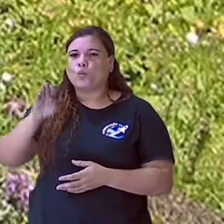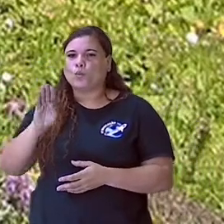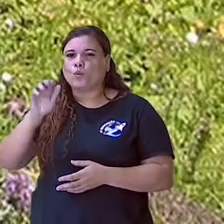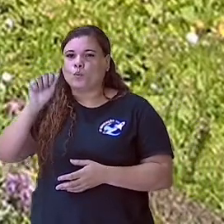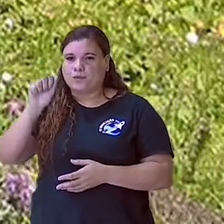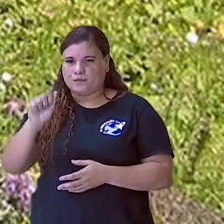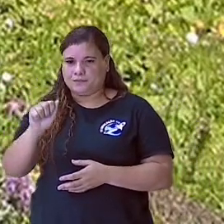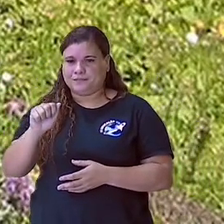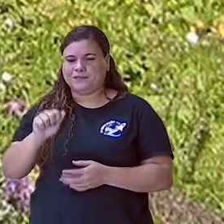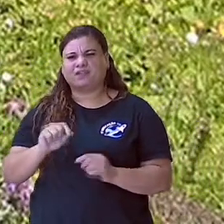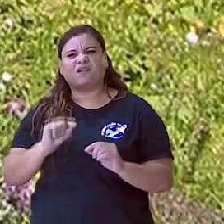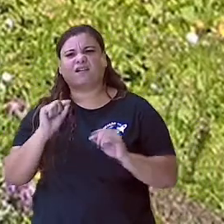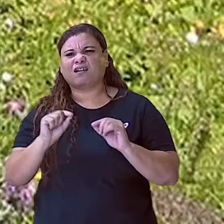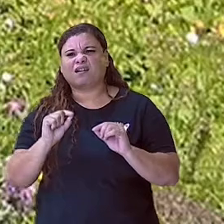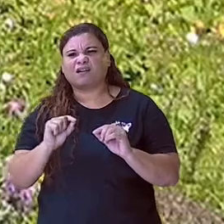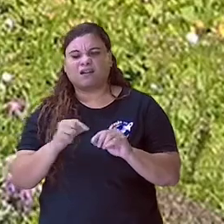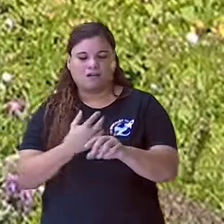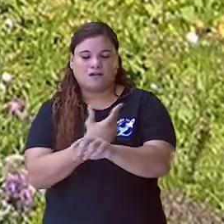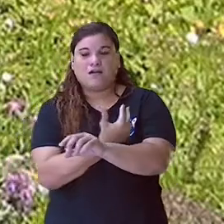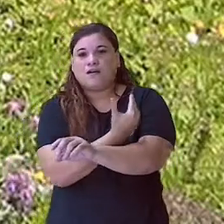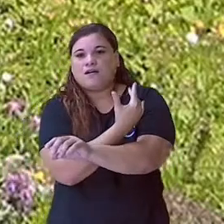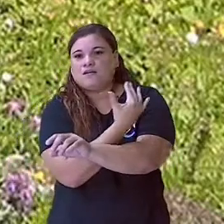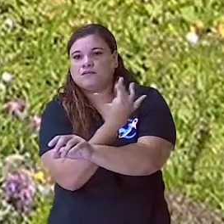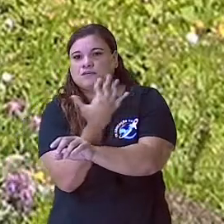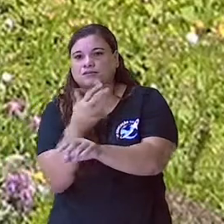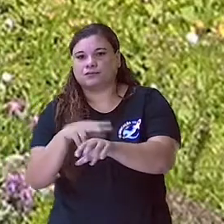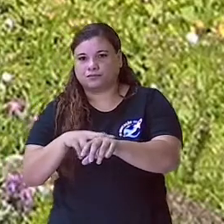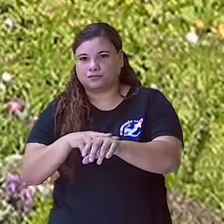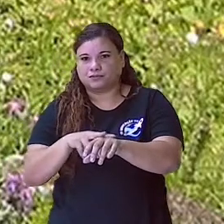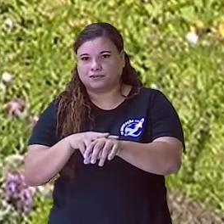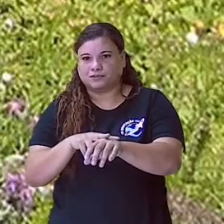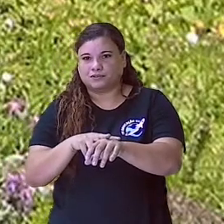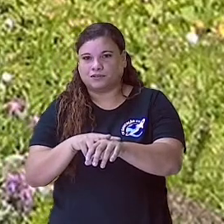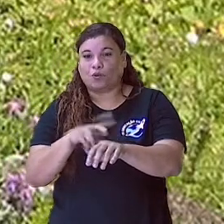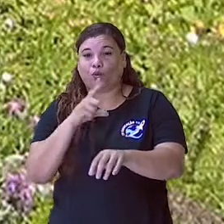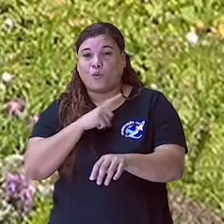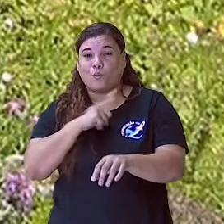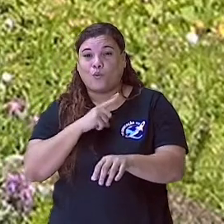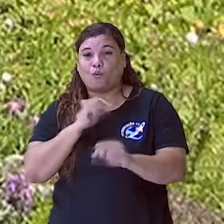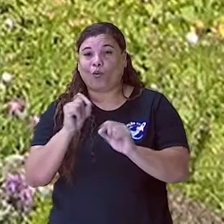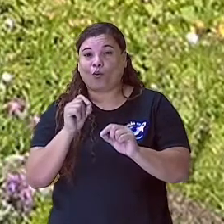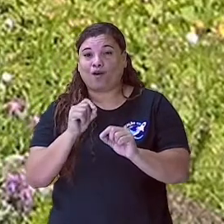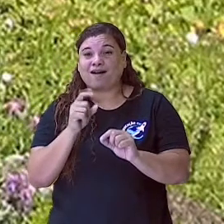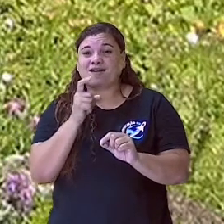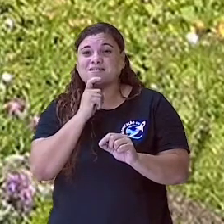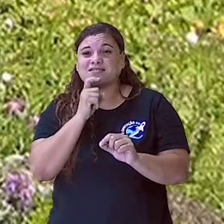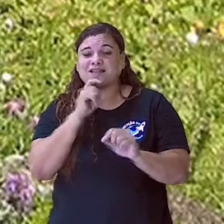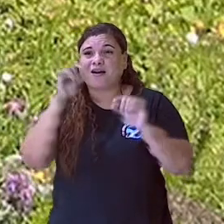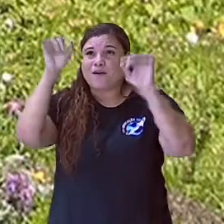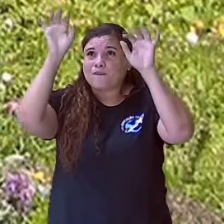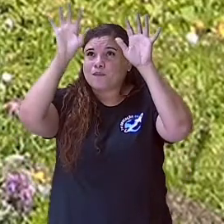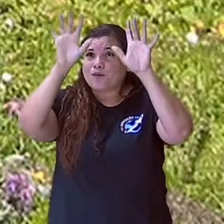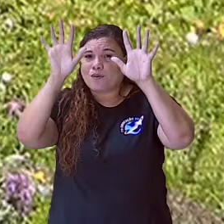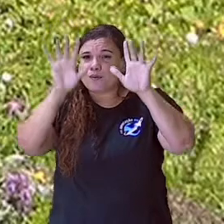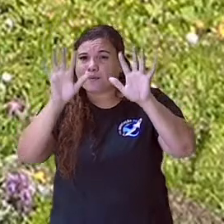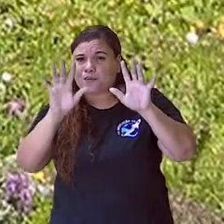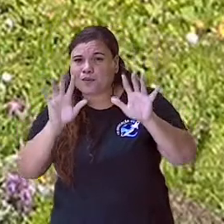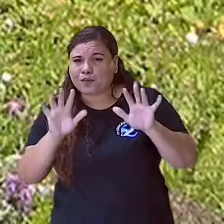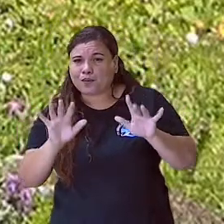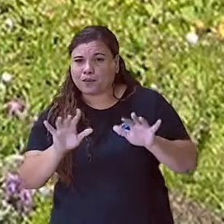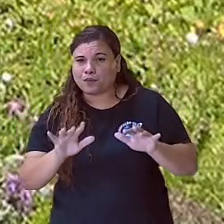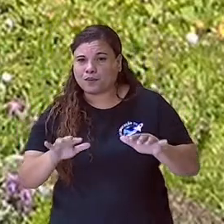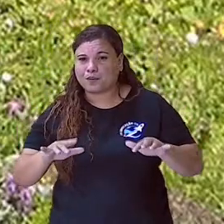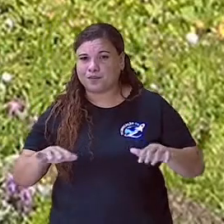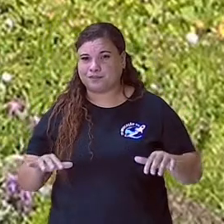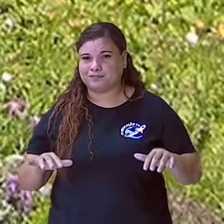ela passa a maior parte do ano coberta de gelo. Eu assisti um vídeo uma vez